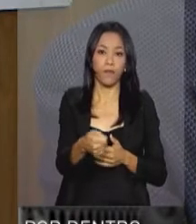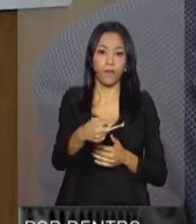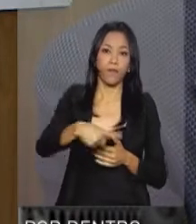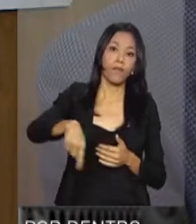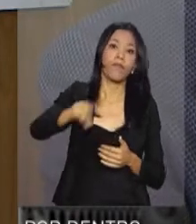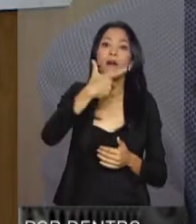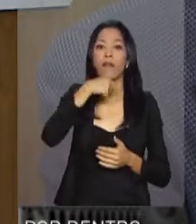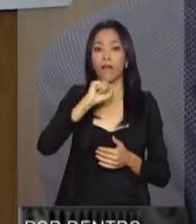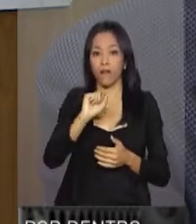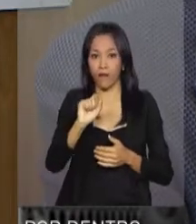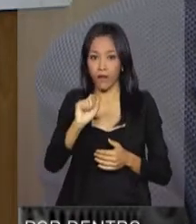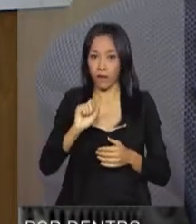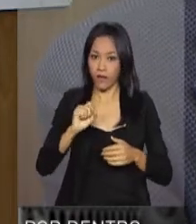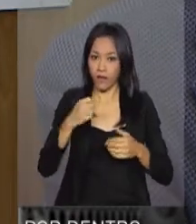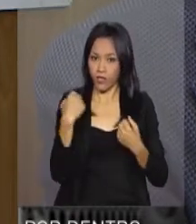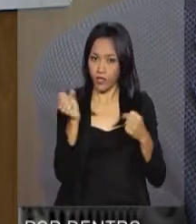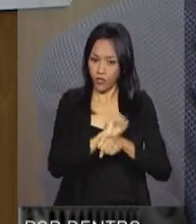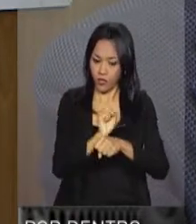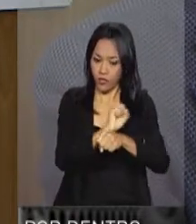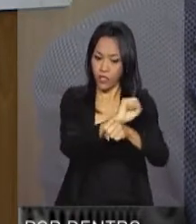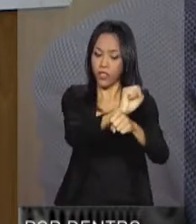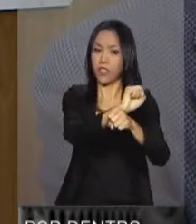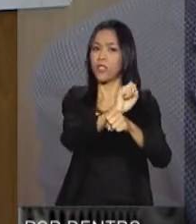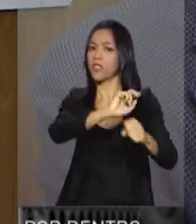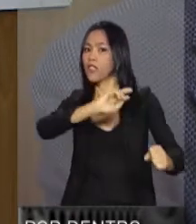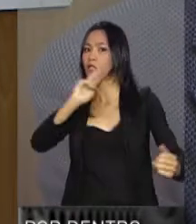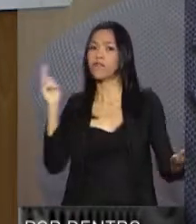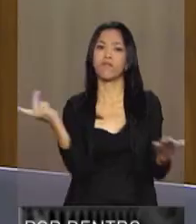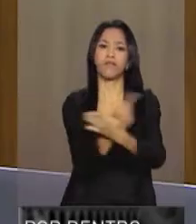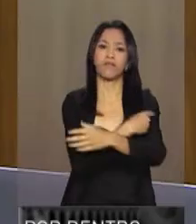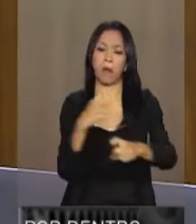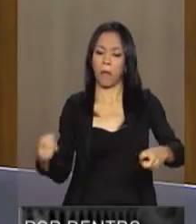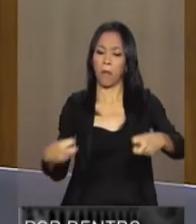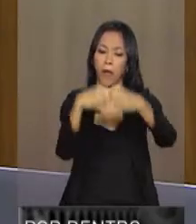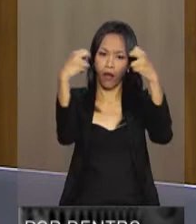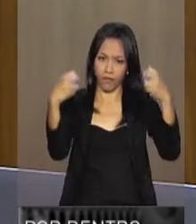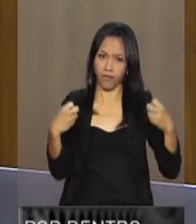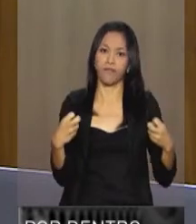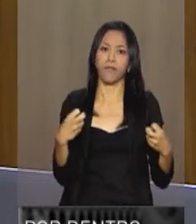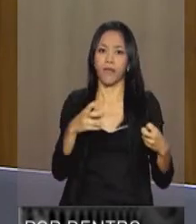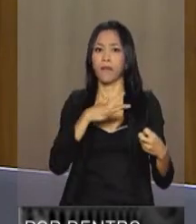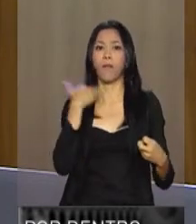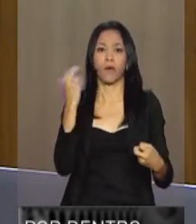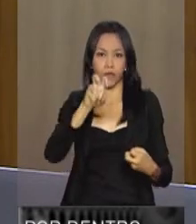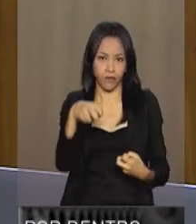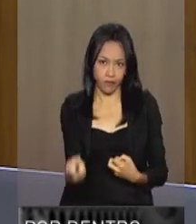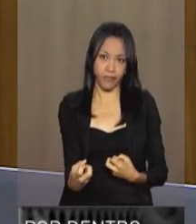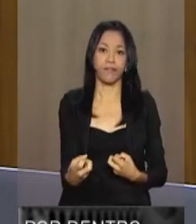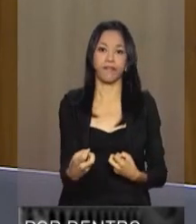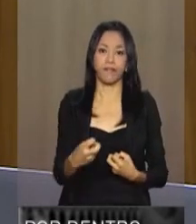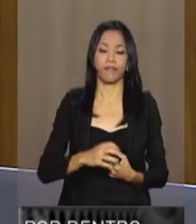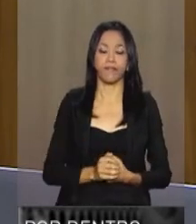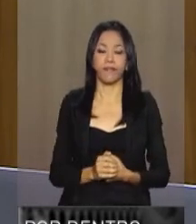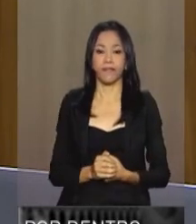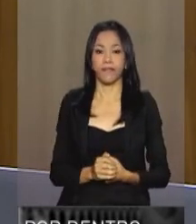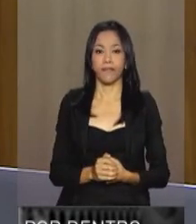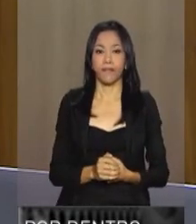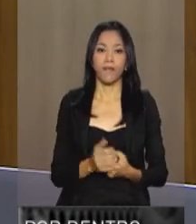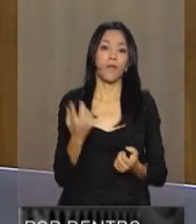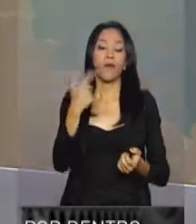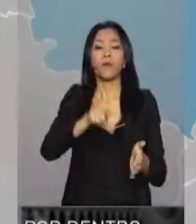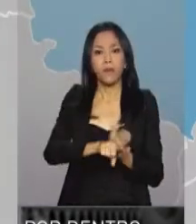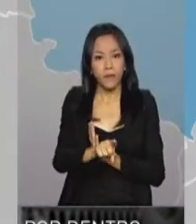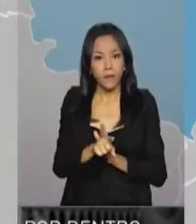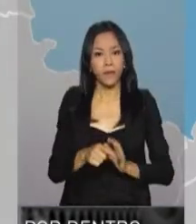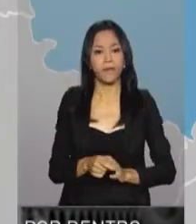condutores que gerarem vítimas em acidentes fatais seja ismar mais alguma pergunta para o ministro ministro